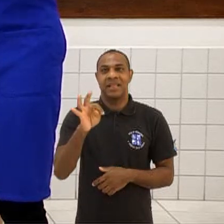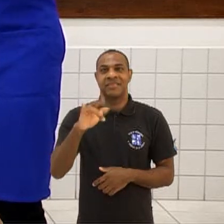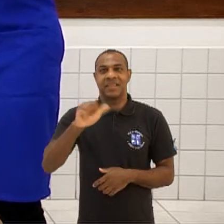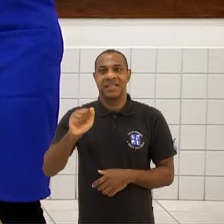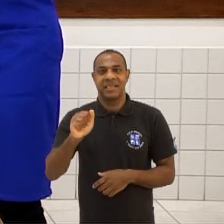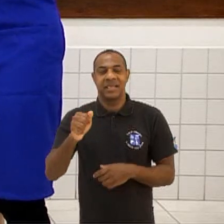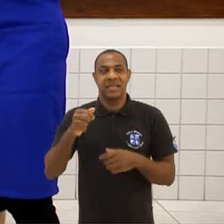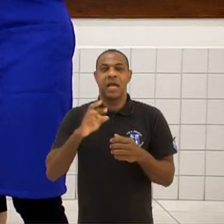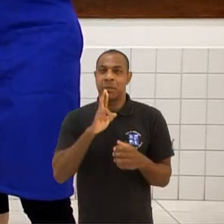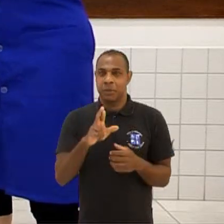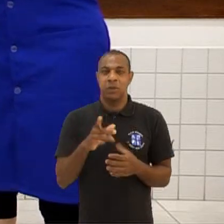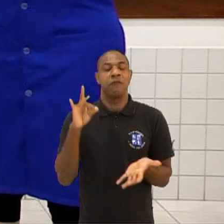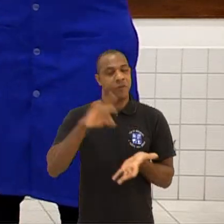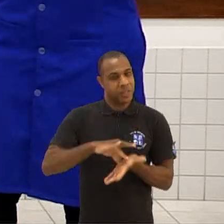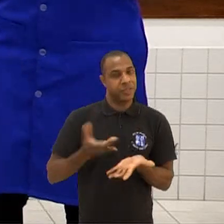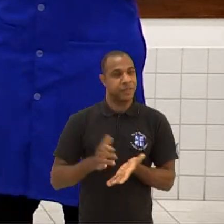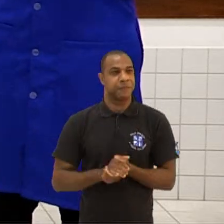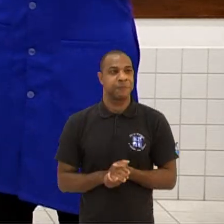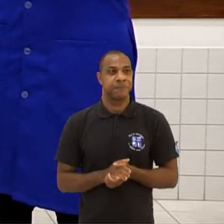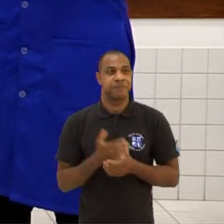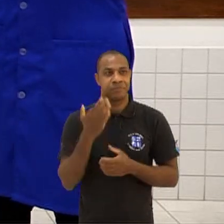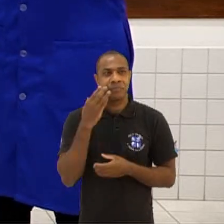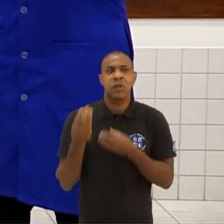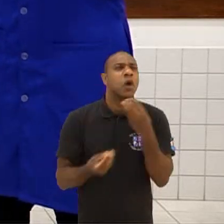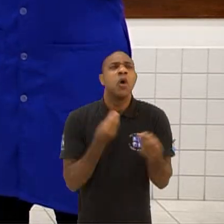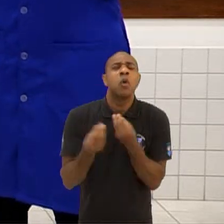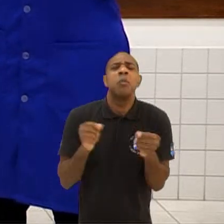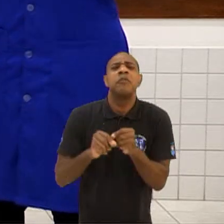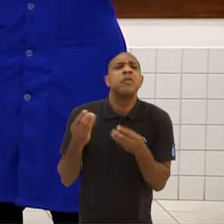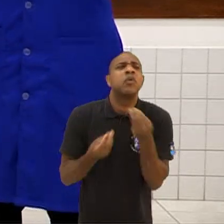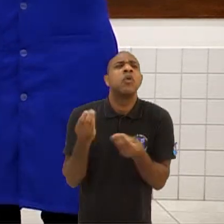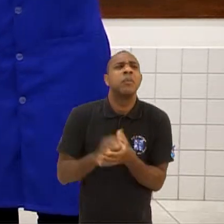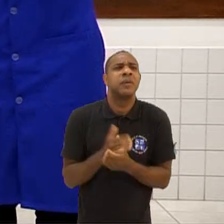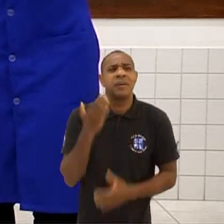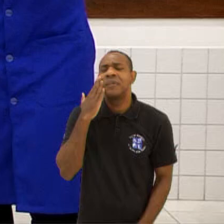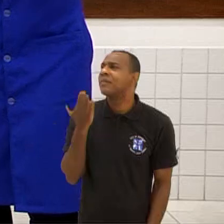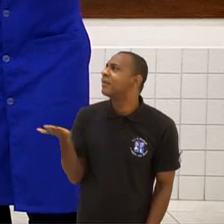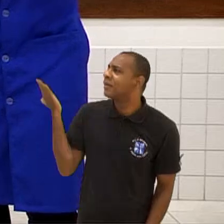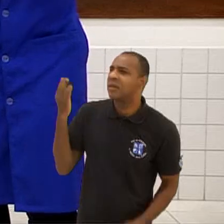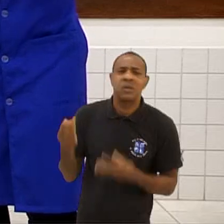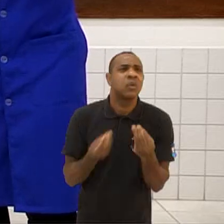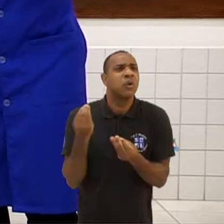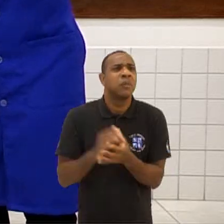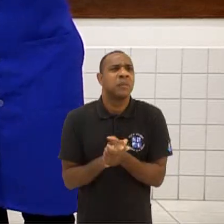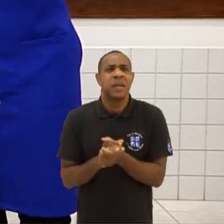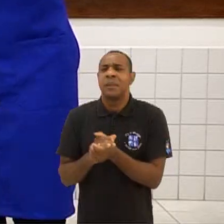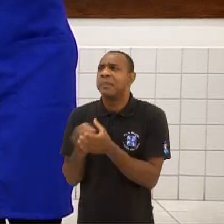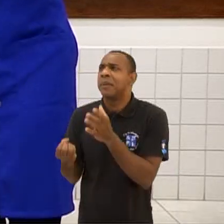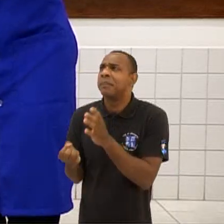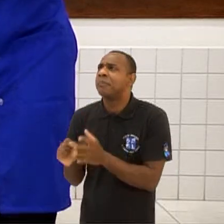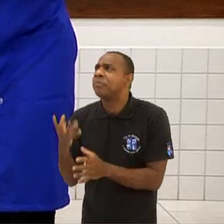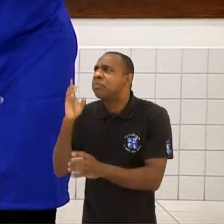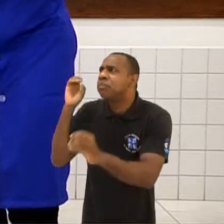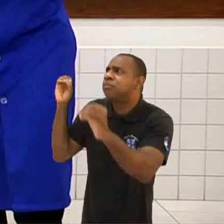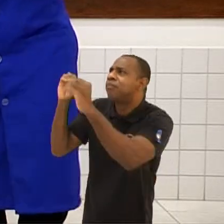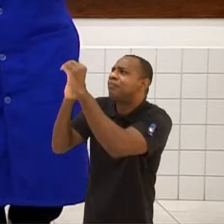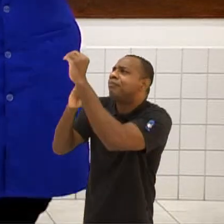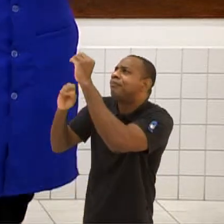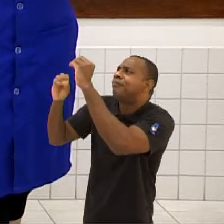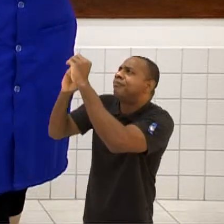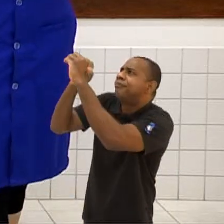Veja só, e aí, como ele fez isso, né, Suelen? Como que ele fez para prever o eclipse, gente? Como em